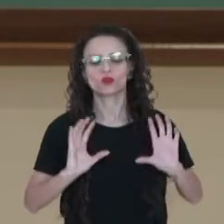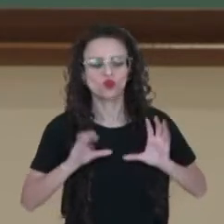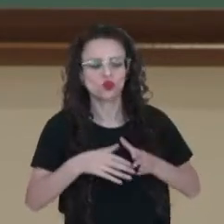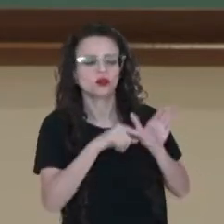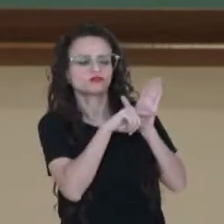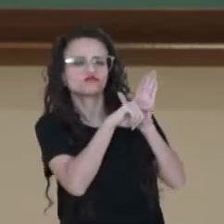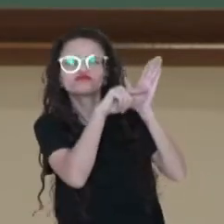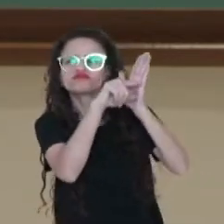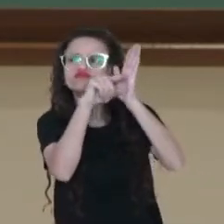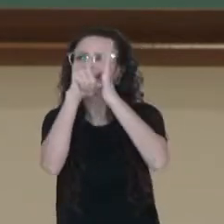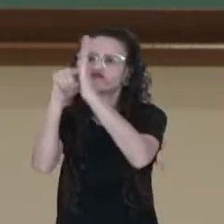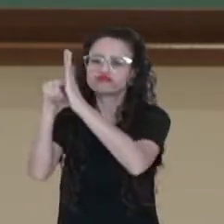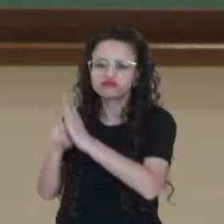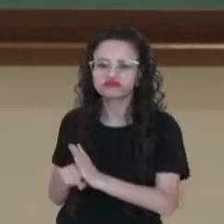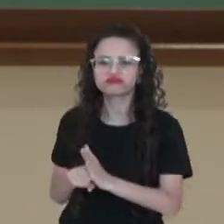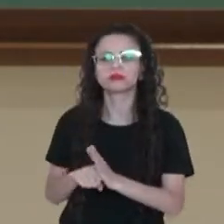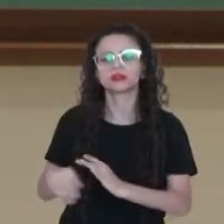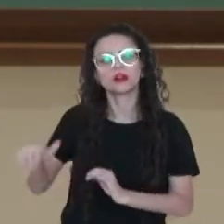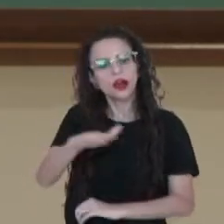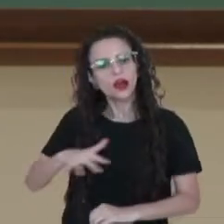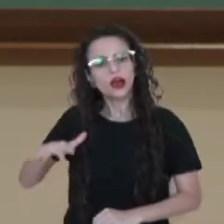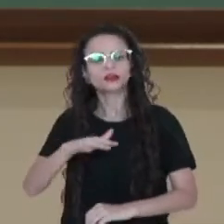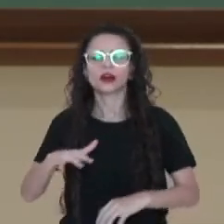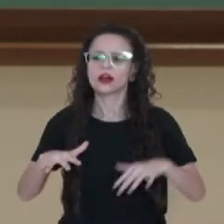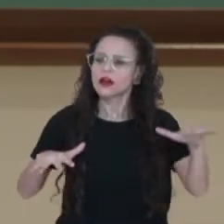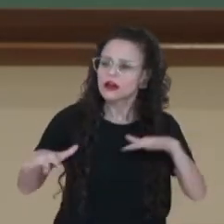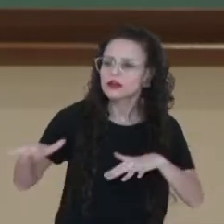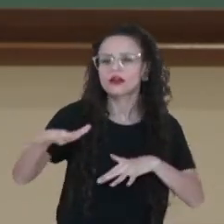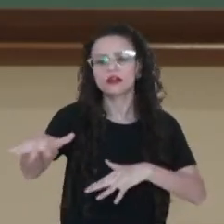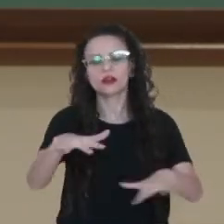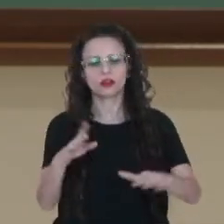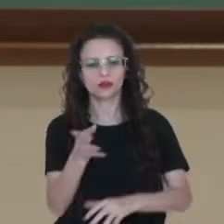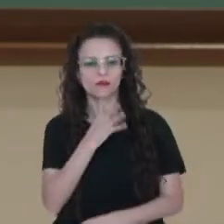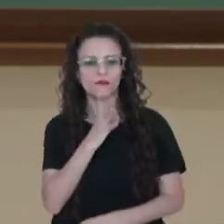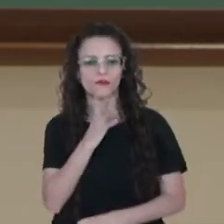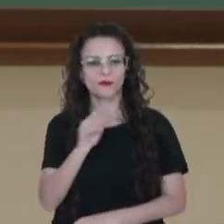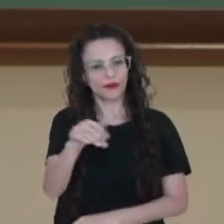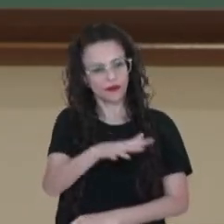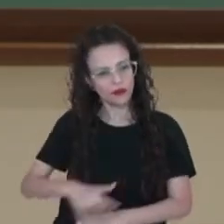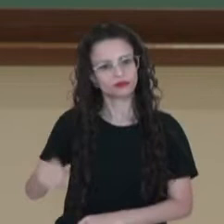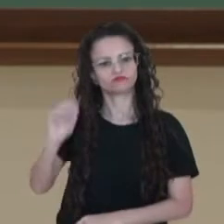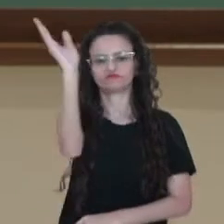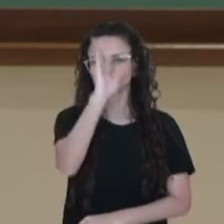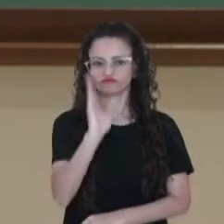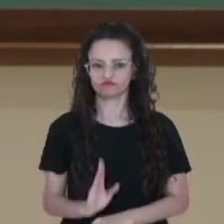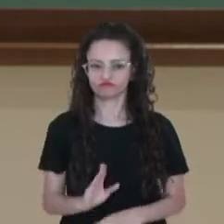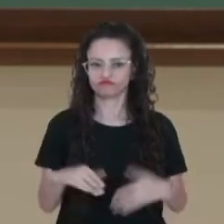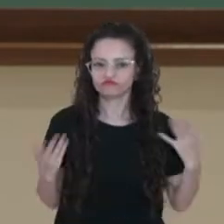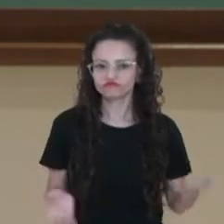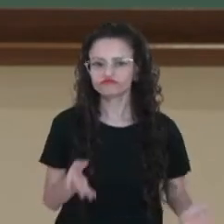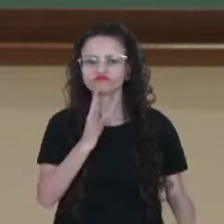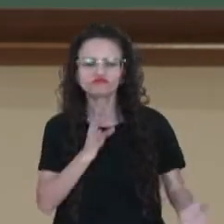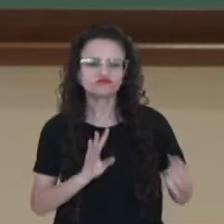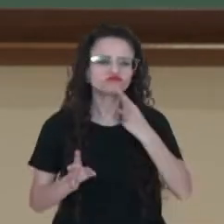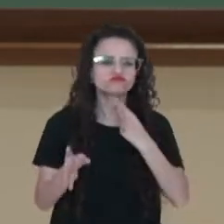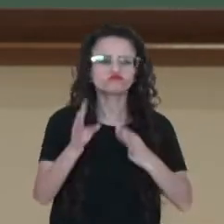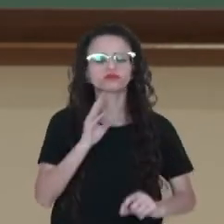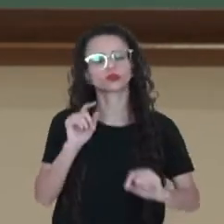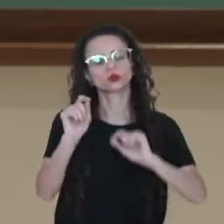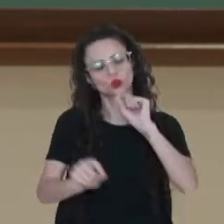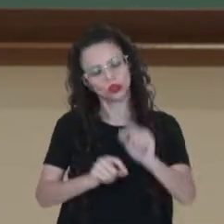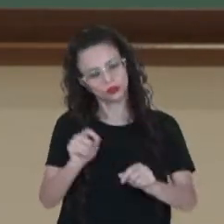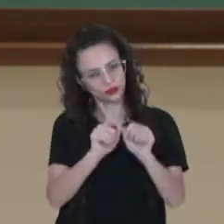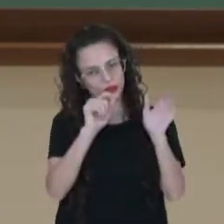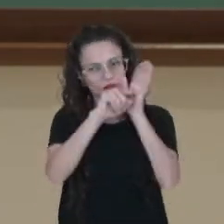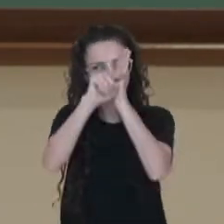vieram com especialistas em diversas áreas para conhecer o território. E conhecendo, acabaram fazendo esse